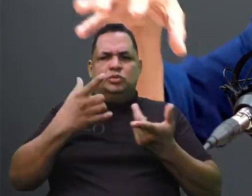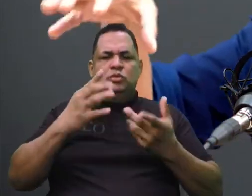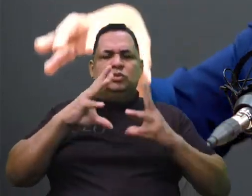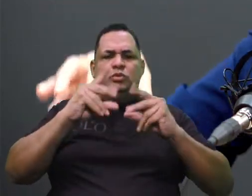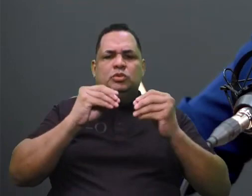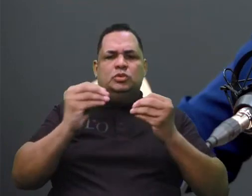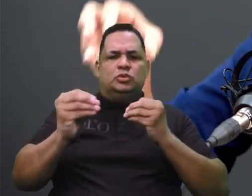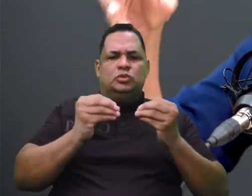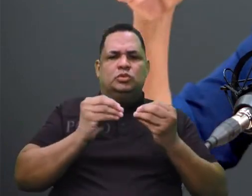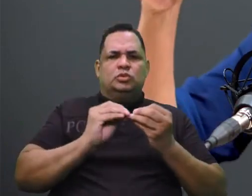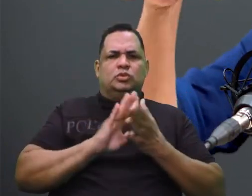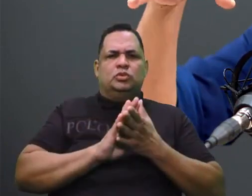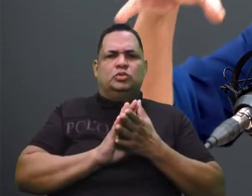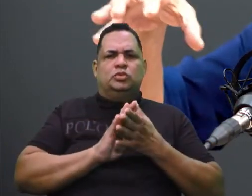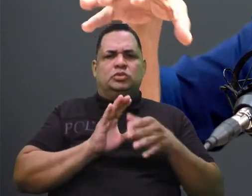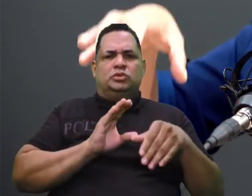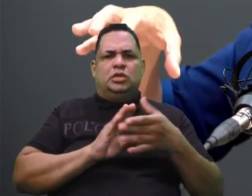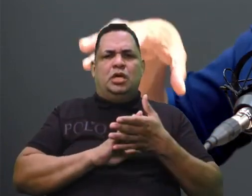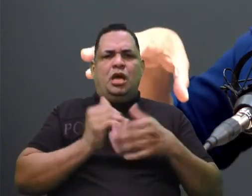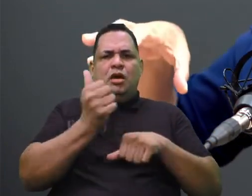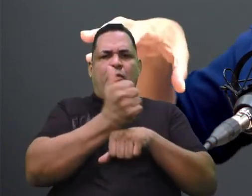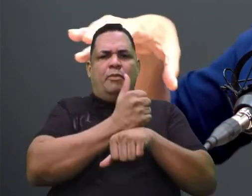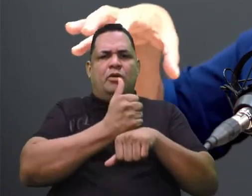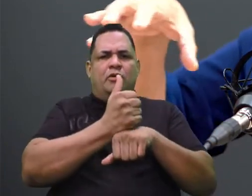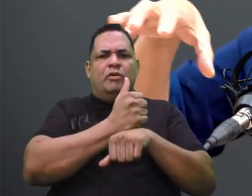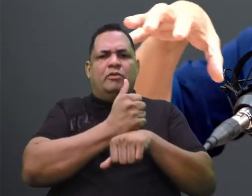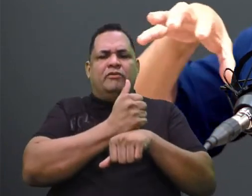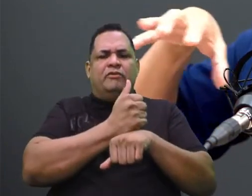seus especialistas